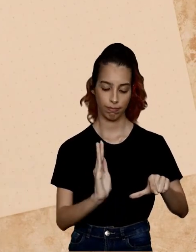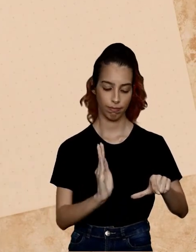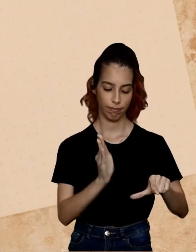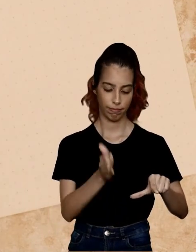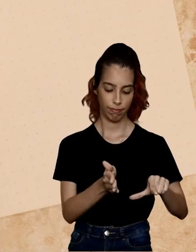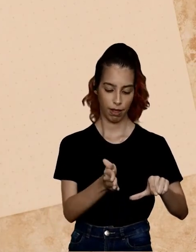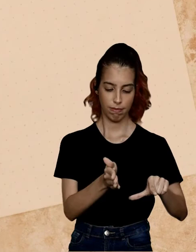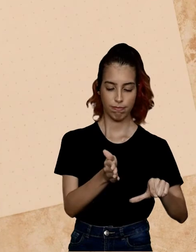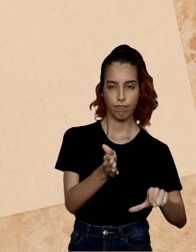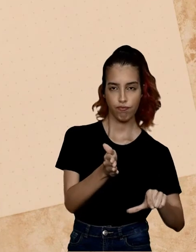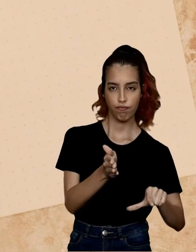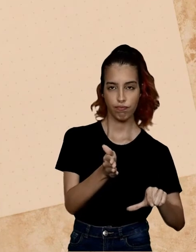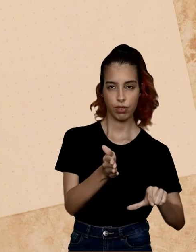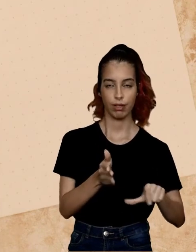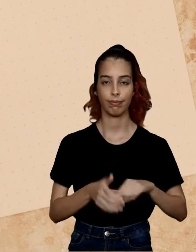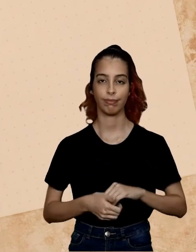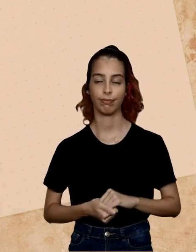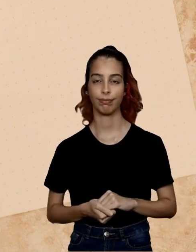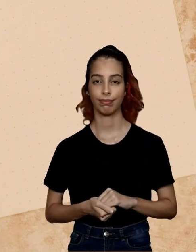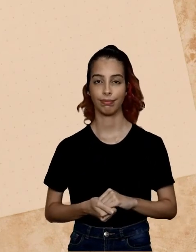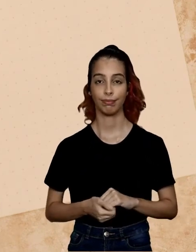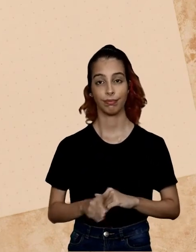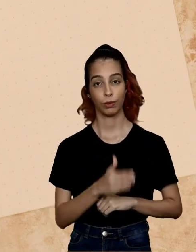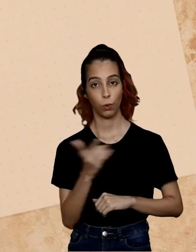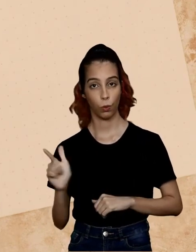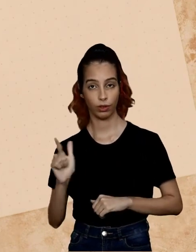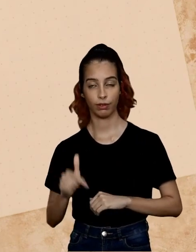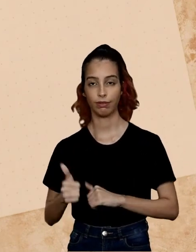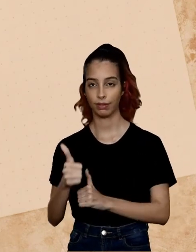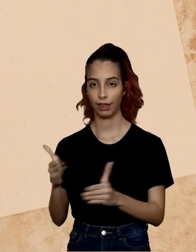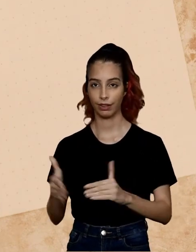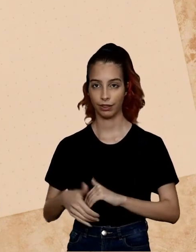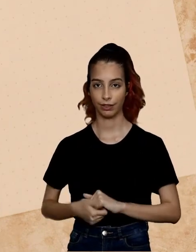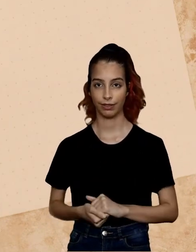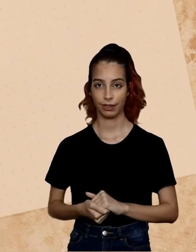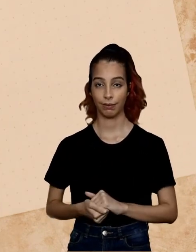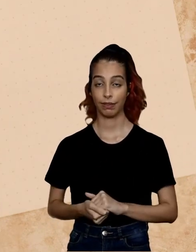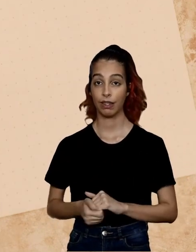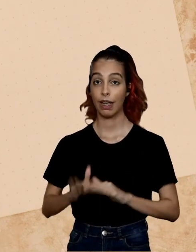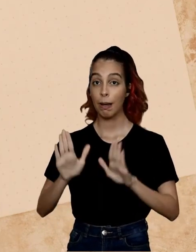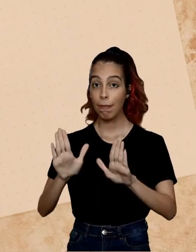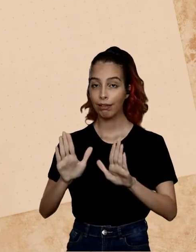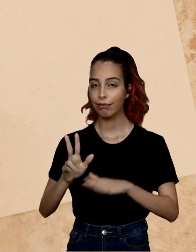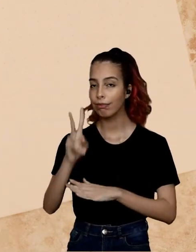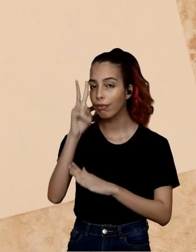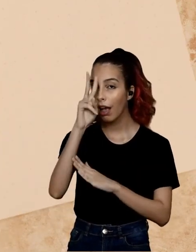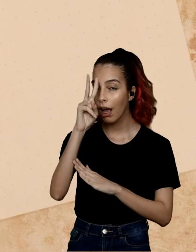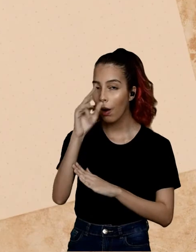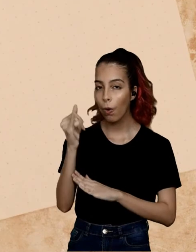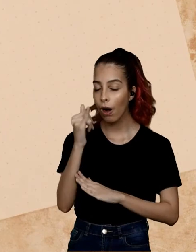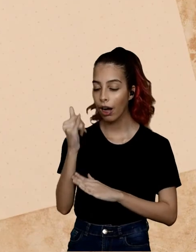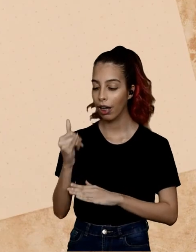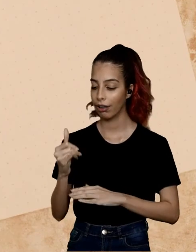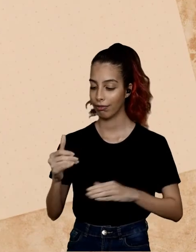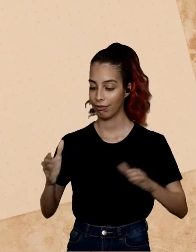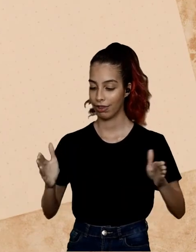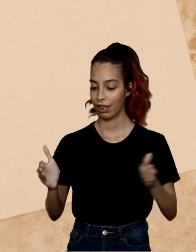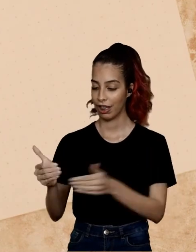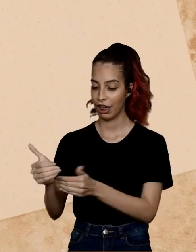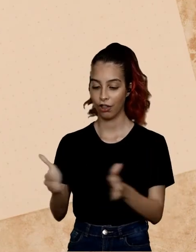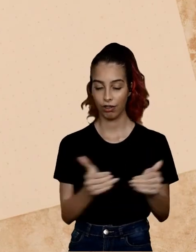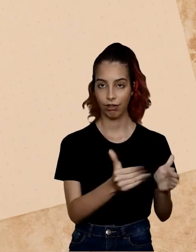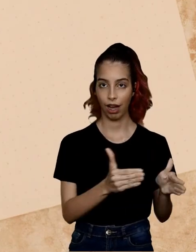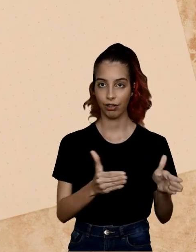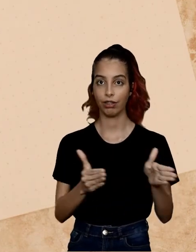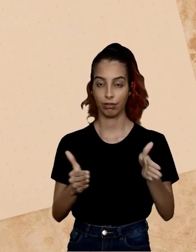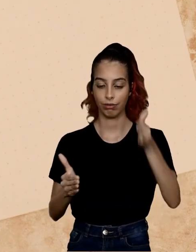E vou fazer uma outra caixinha que vai encaixar aqui embaixo dessa com 20, também com esse